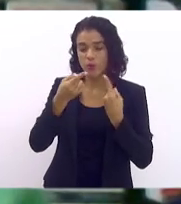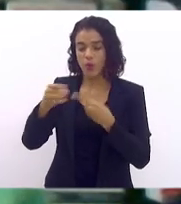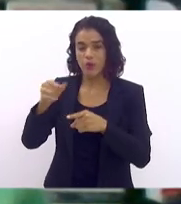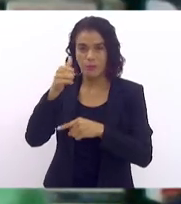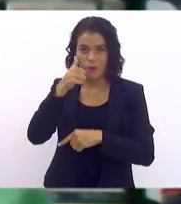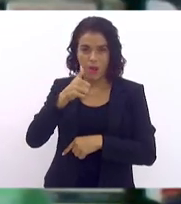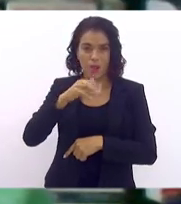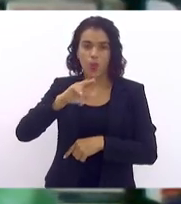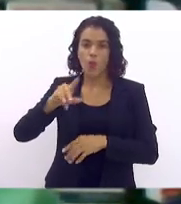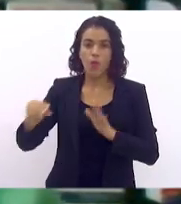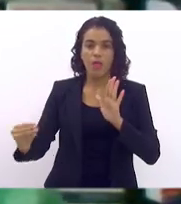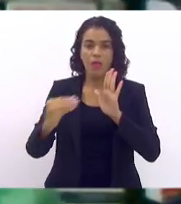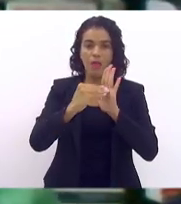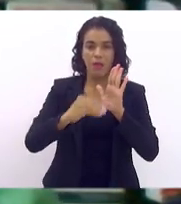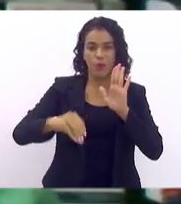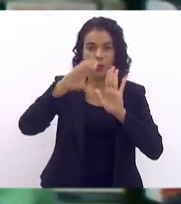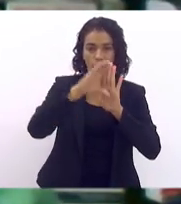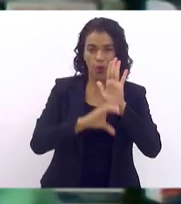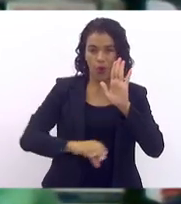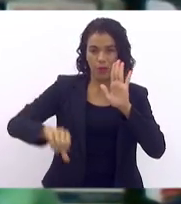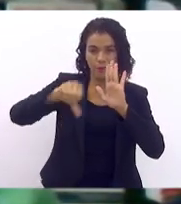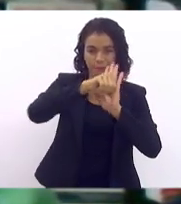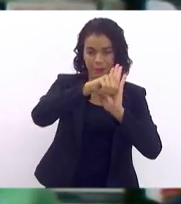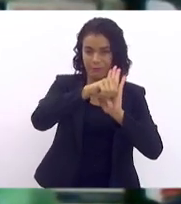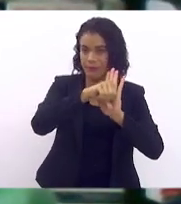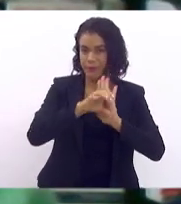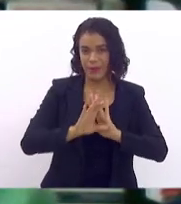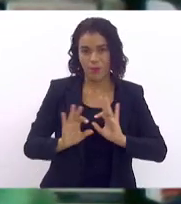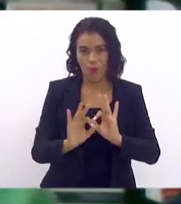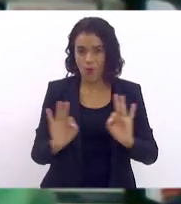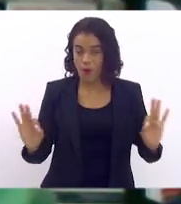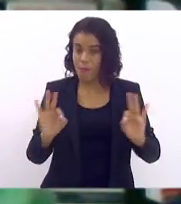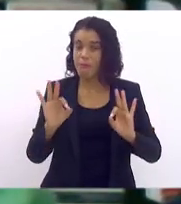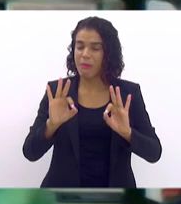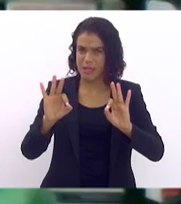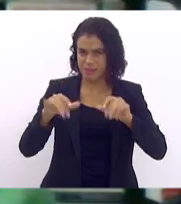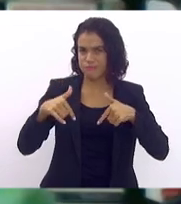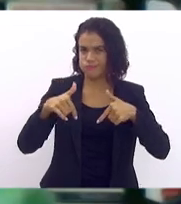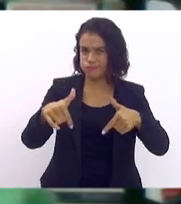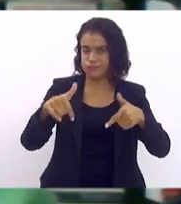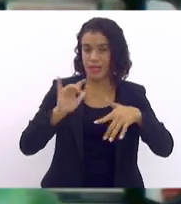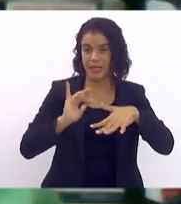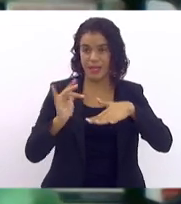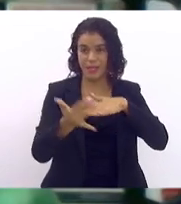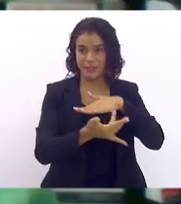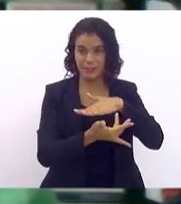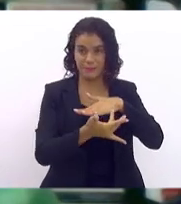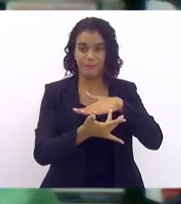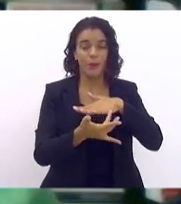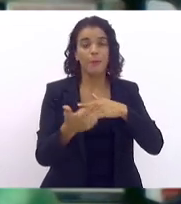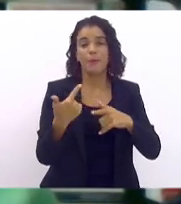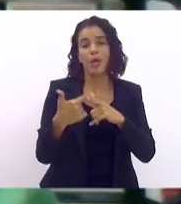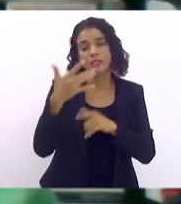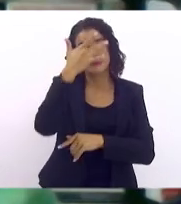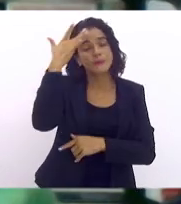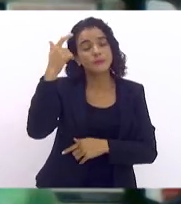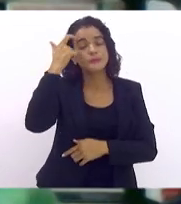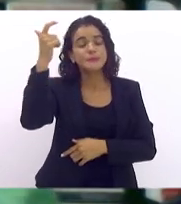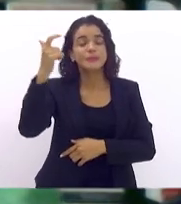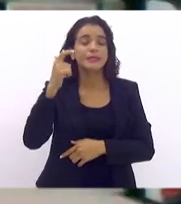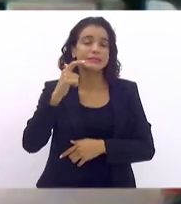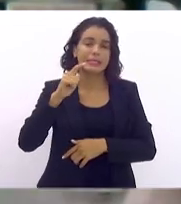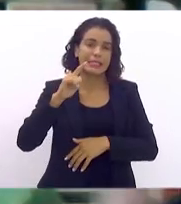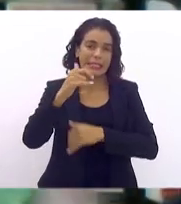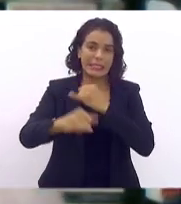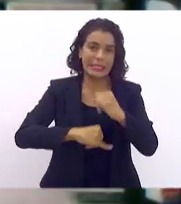criminalizada, né? Mas isso é muito naturalizado em redes sociais, porque é tido como terra de ninguém, né?